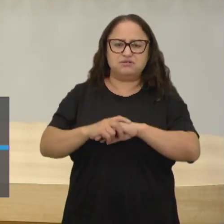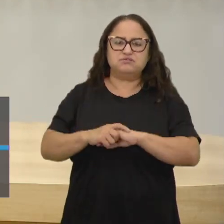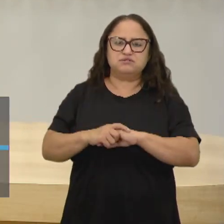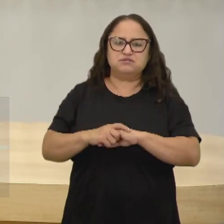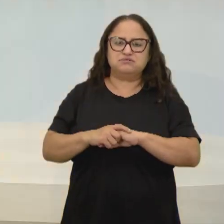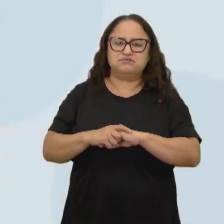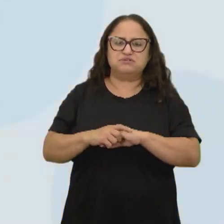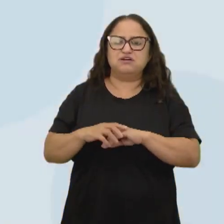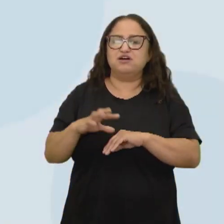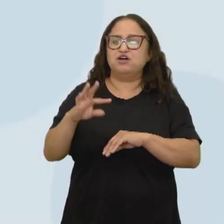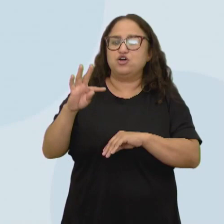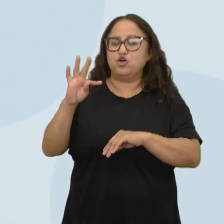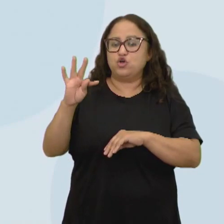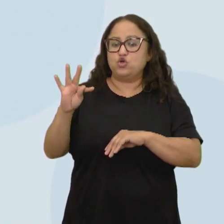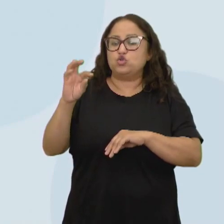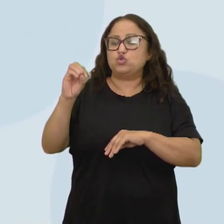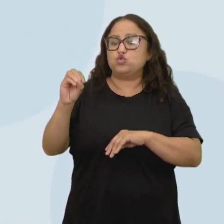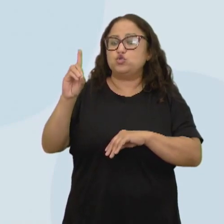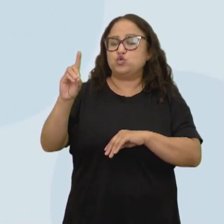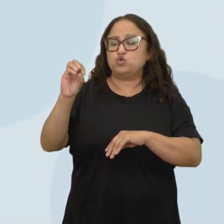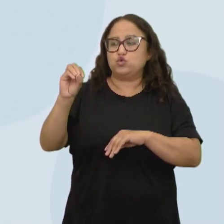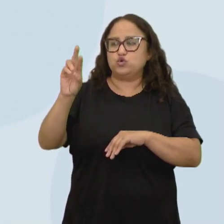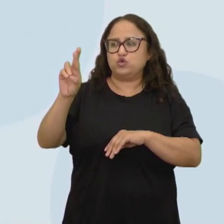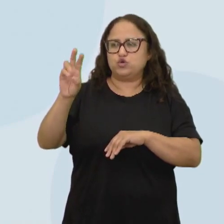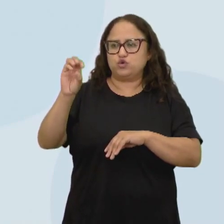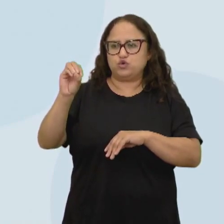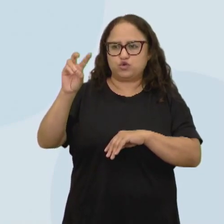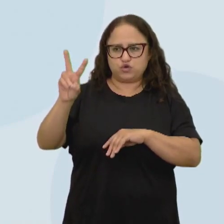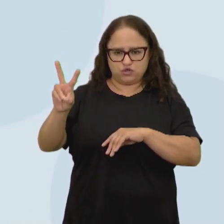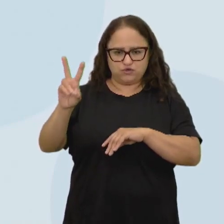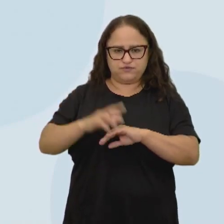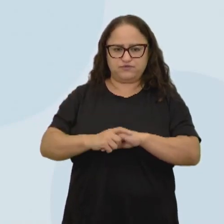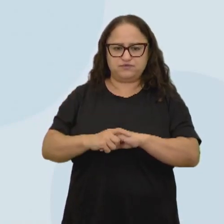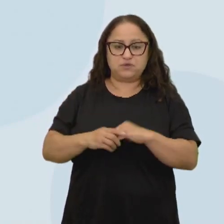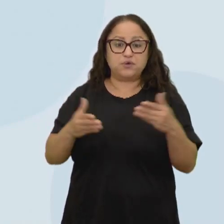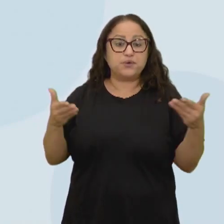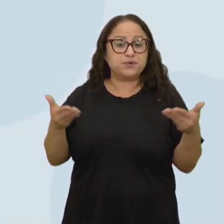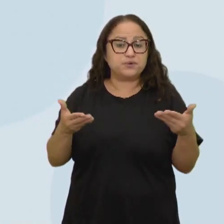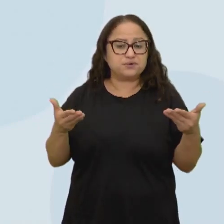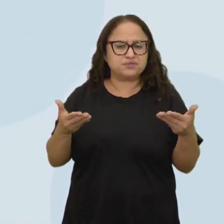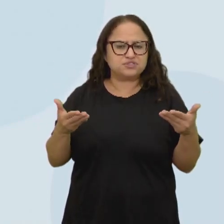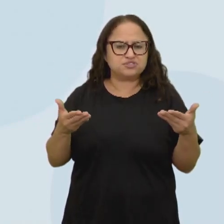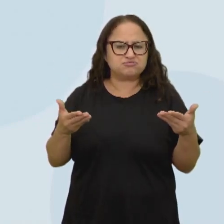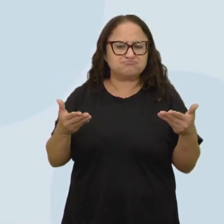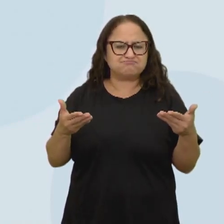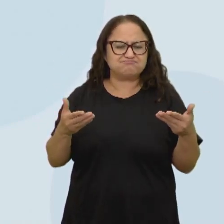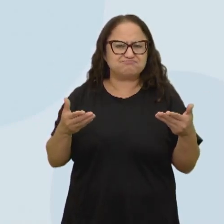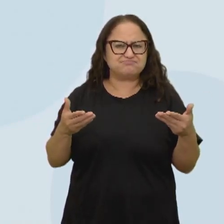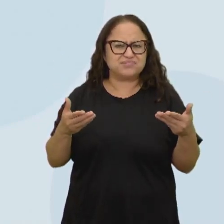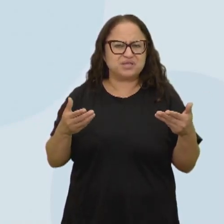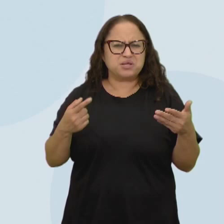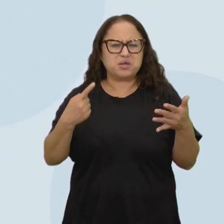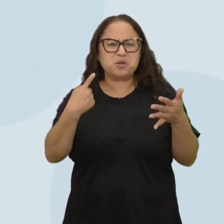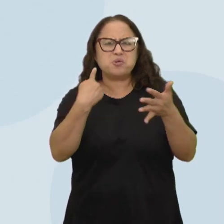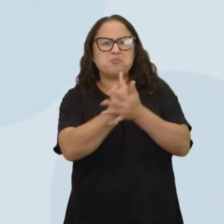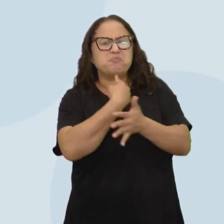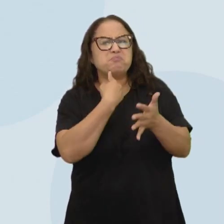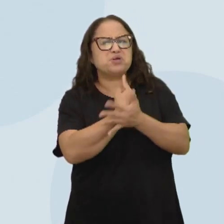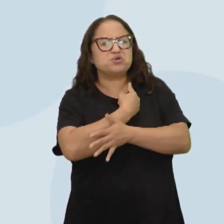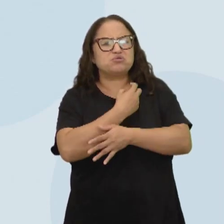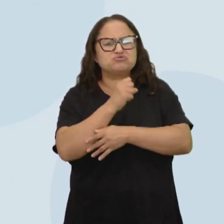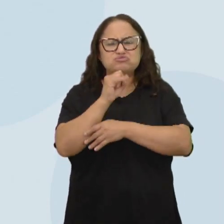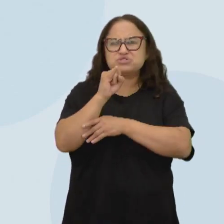Todorov. Vejam aí na tela. Então, ele diz assim: hoje, se me pergunto por que ama